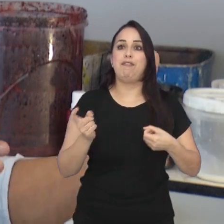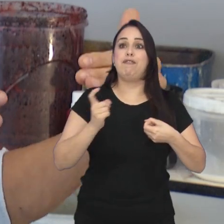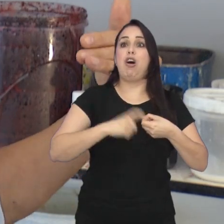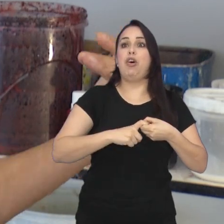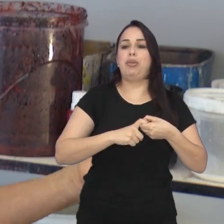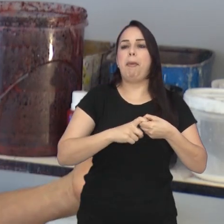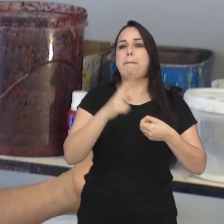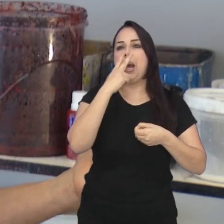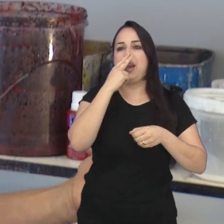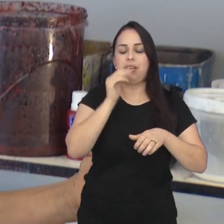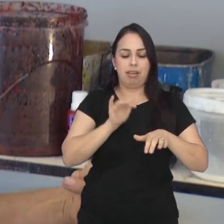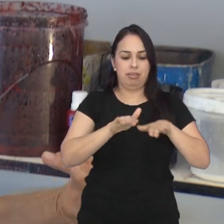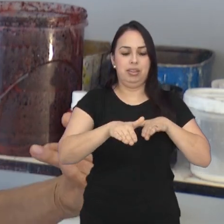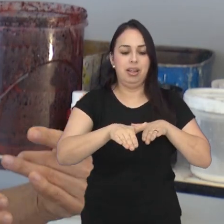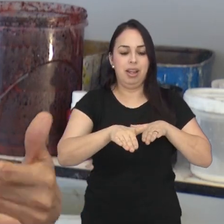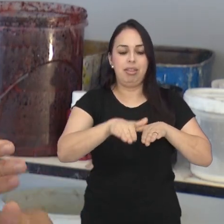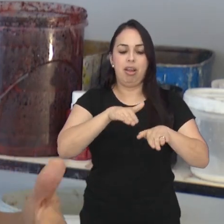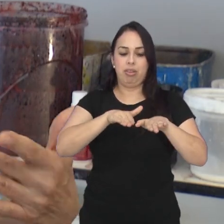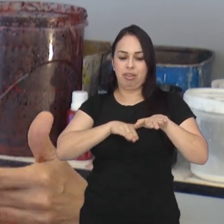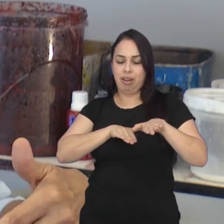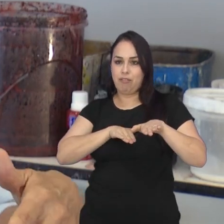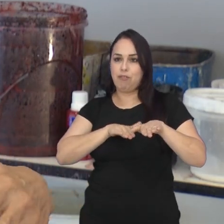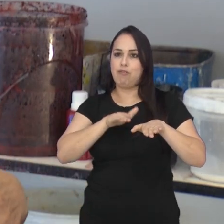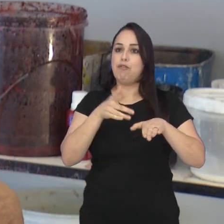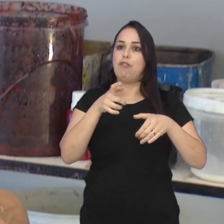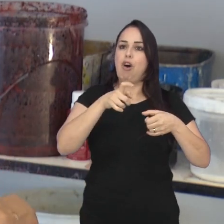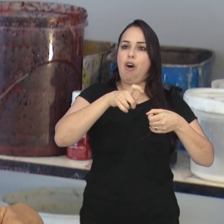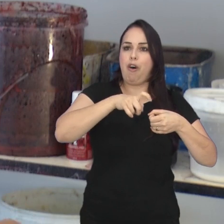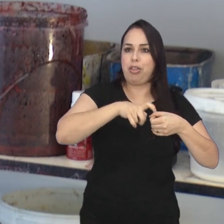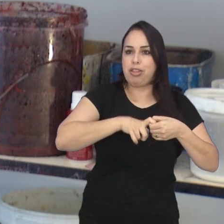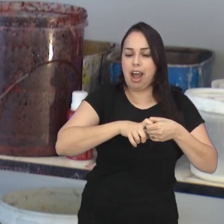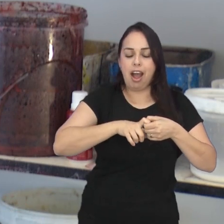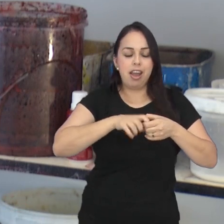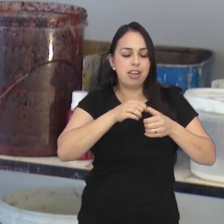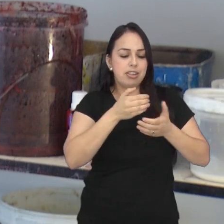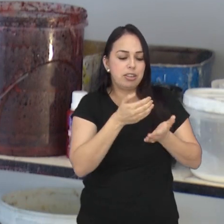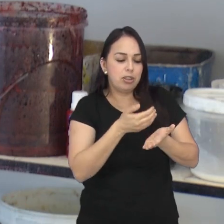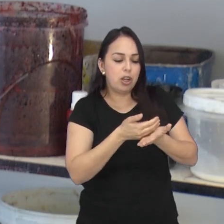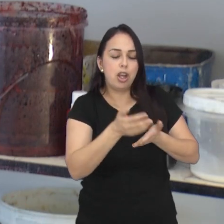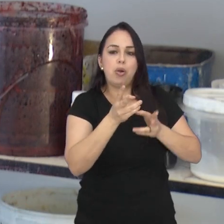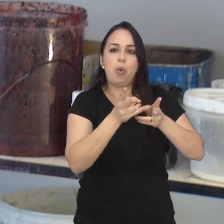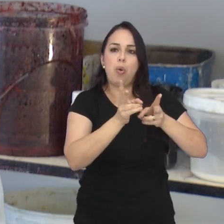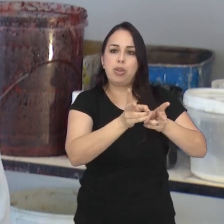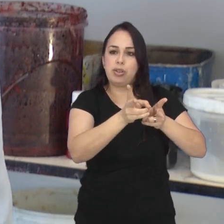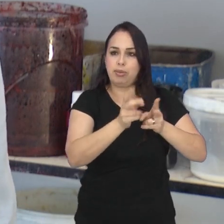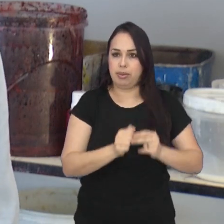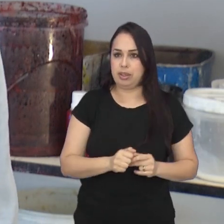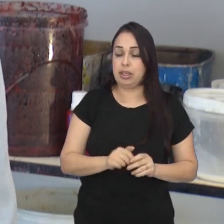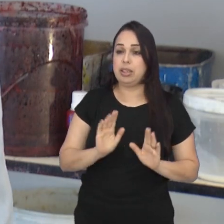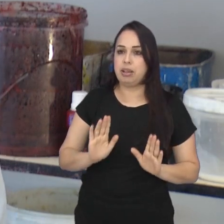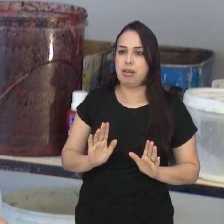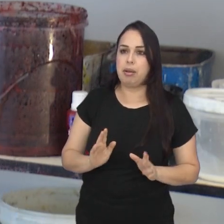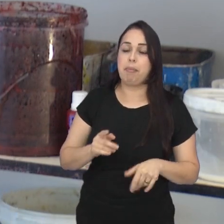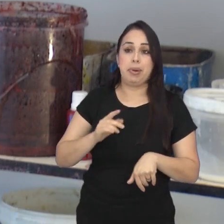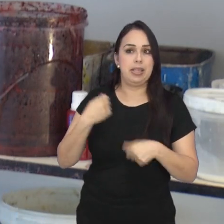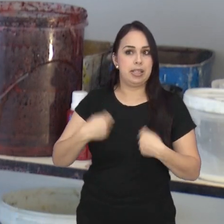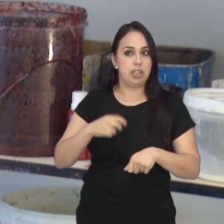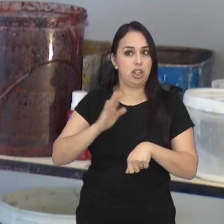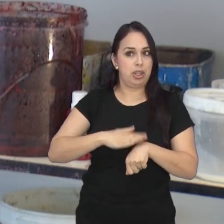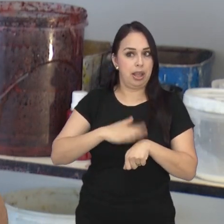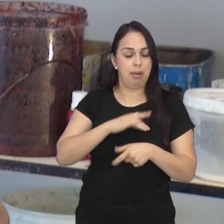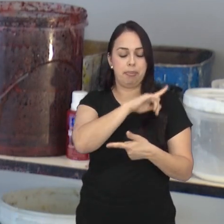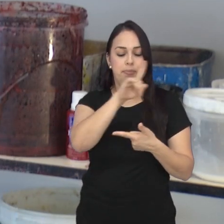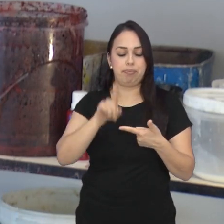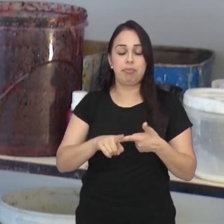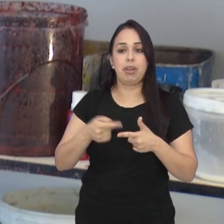tenho que dar um passo atrás, né? Para eu poder retomar aquilo que eu já tinha elaborado no meu trabalho. Então você tem que ter